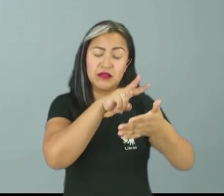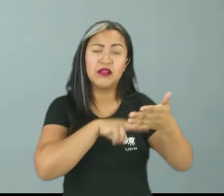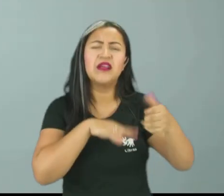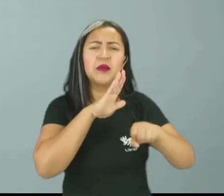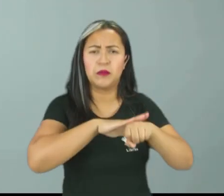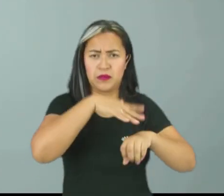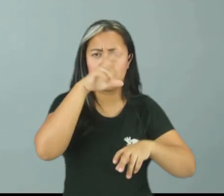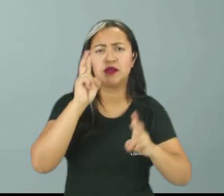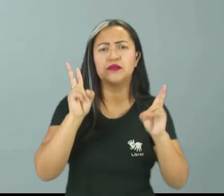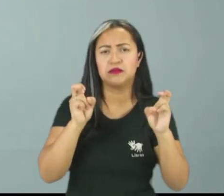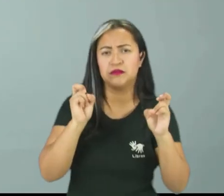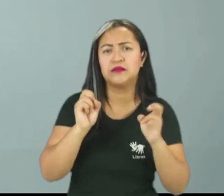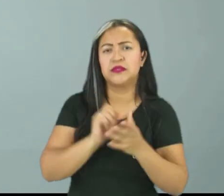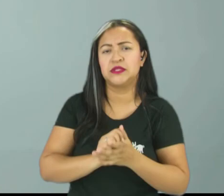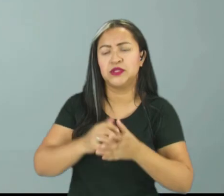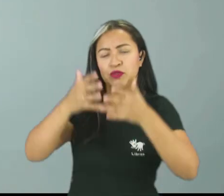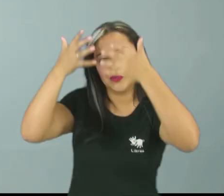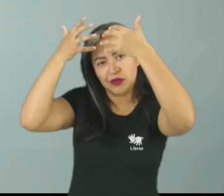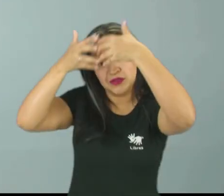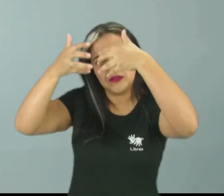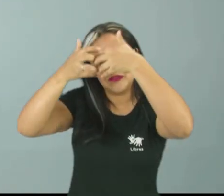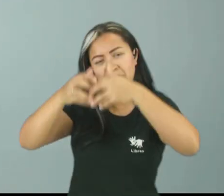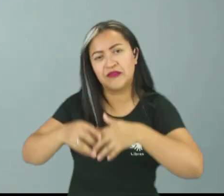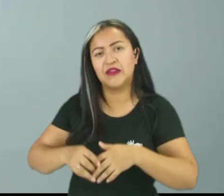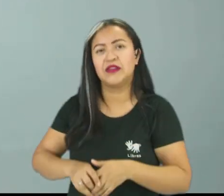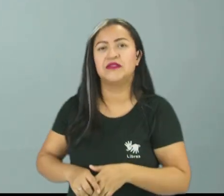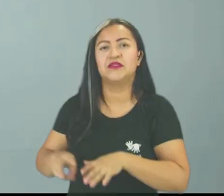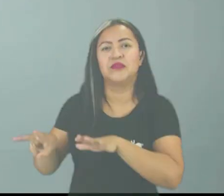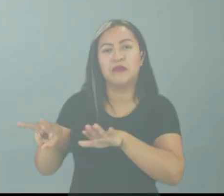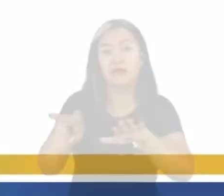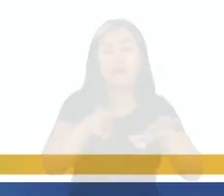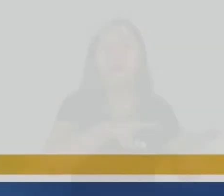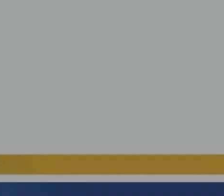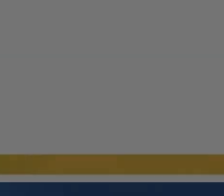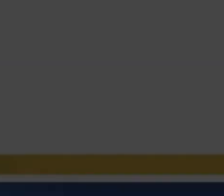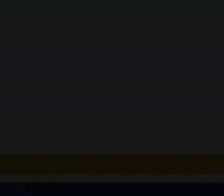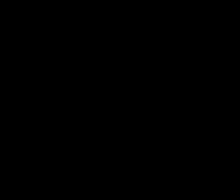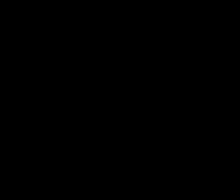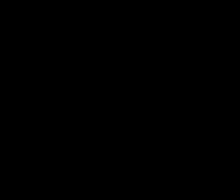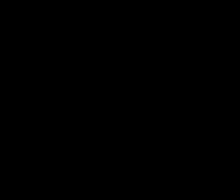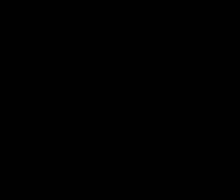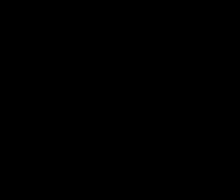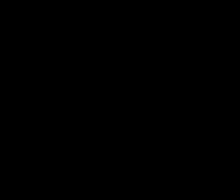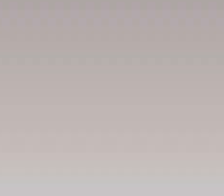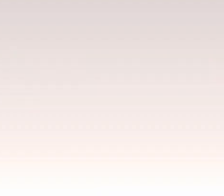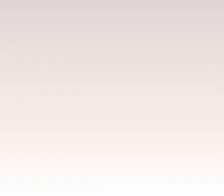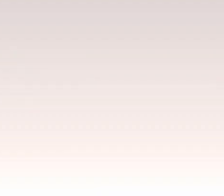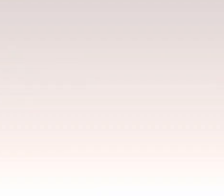isso, né? Reflitam aí nesse mês da consciência negra e vidas negras importam, sim.